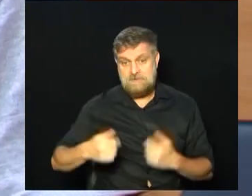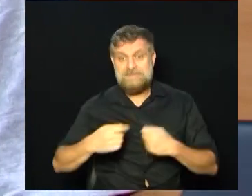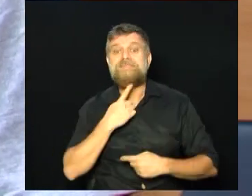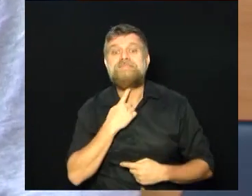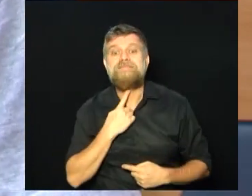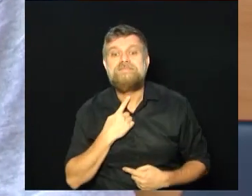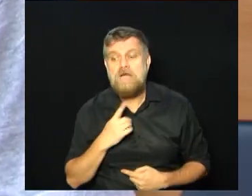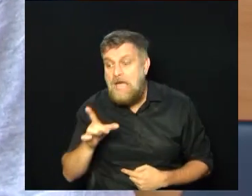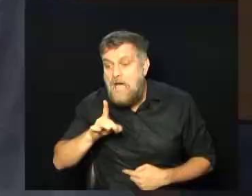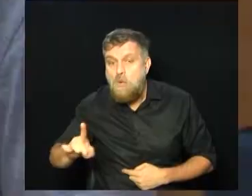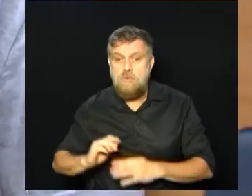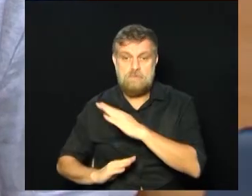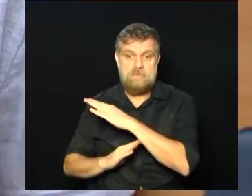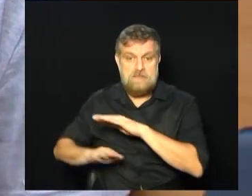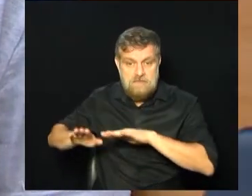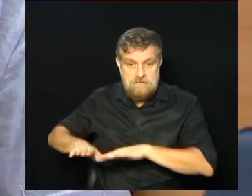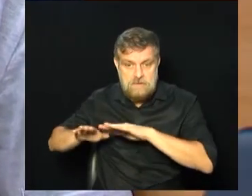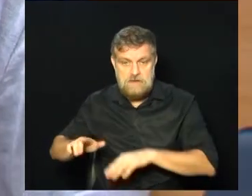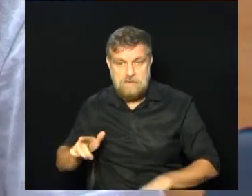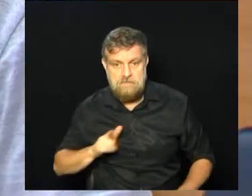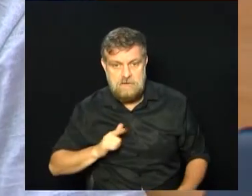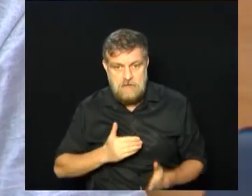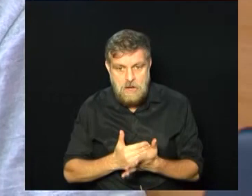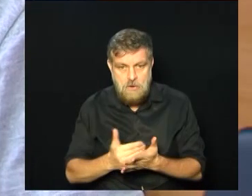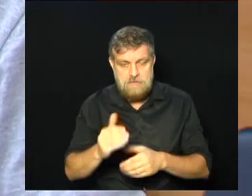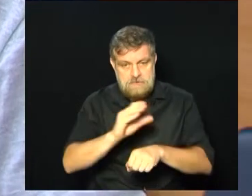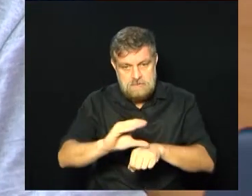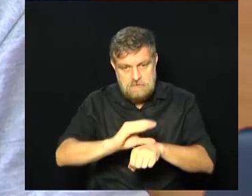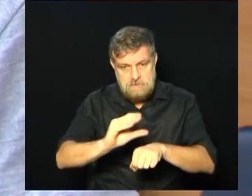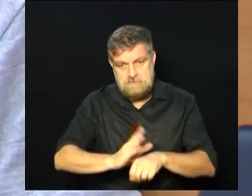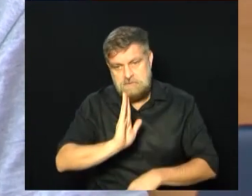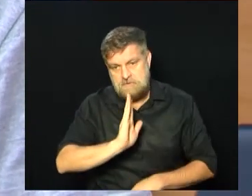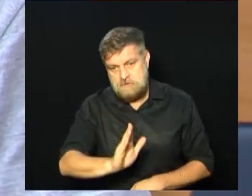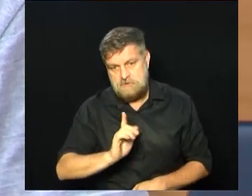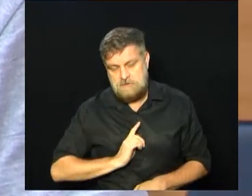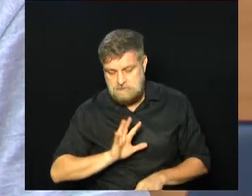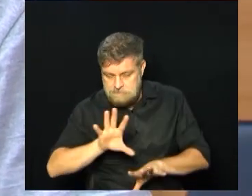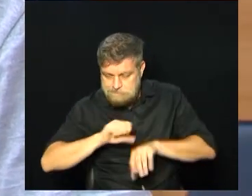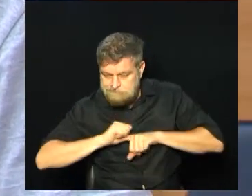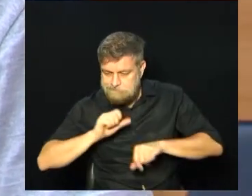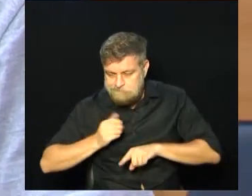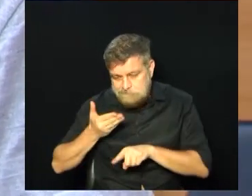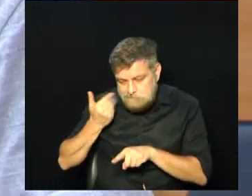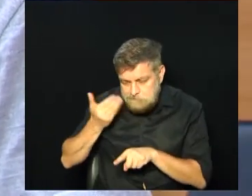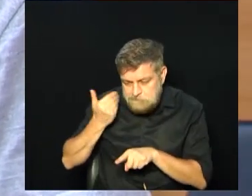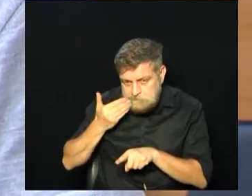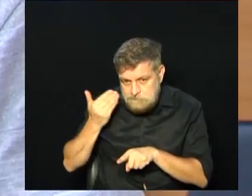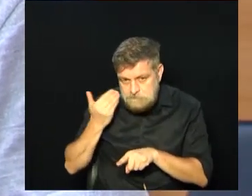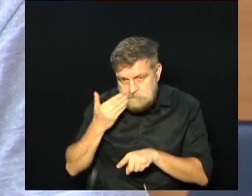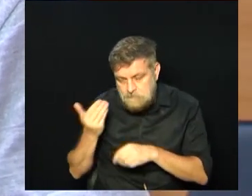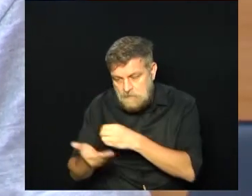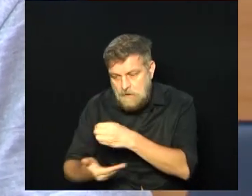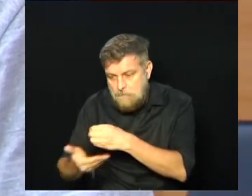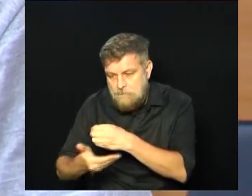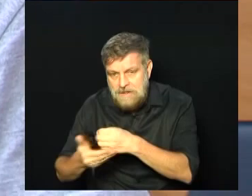exemplo, ser a última a sair do prédio. Embora esteja no início do curso ainda, já dá para começar a pegar alguma noção sobre